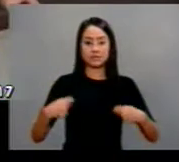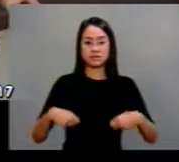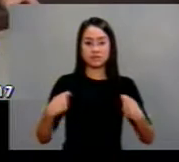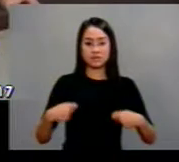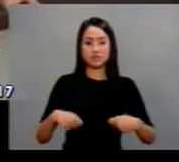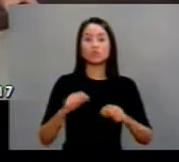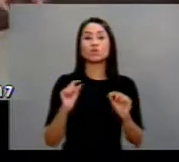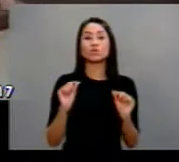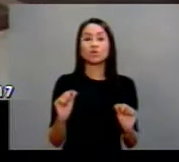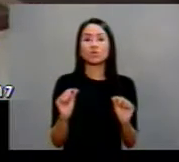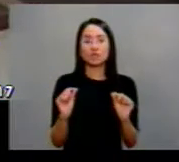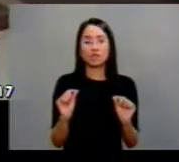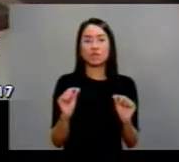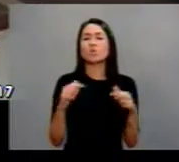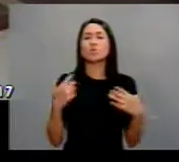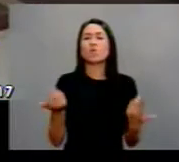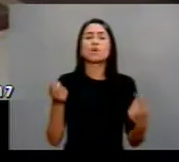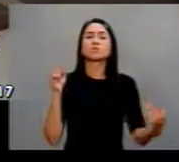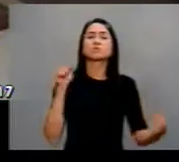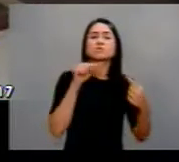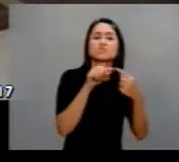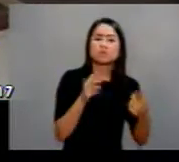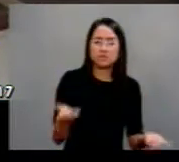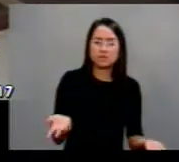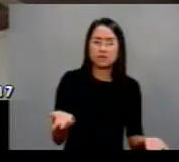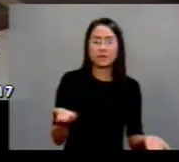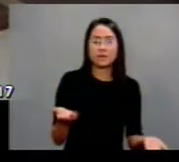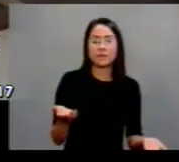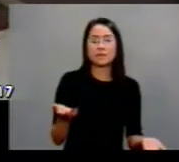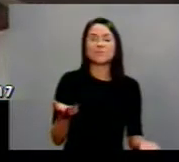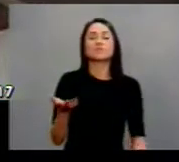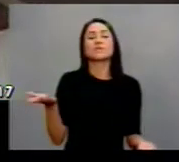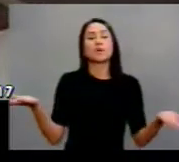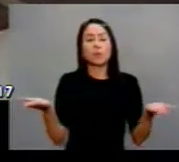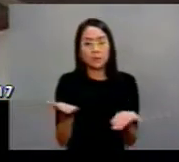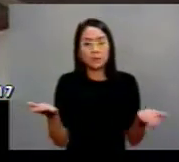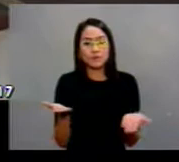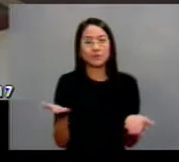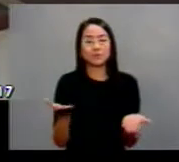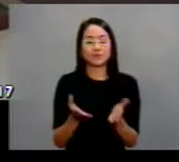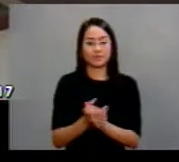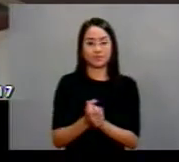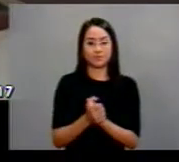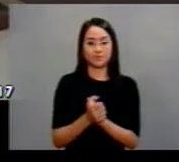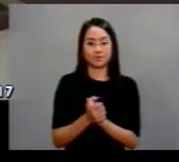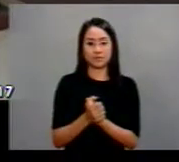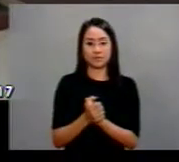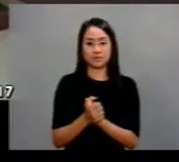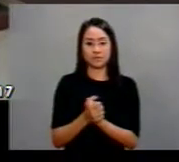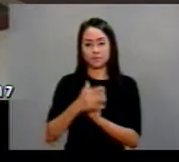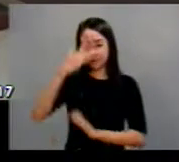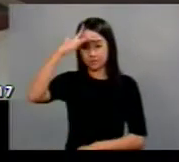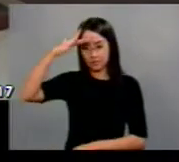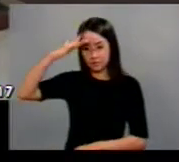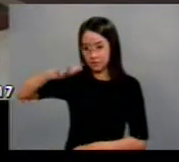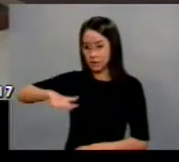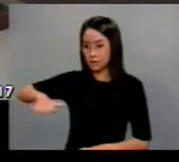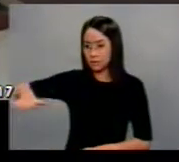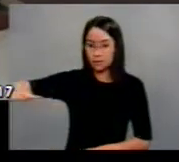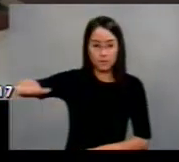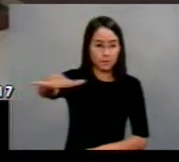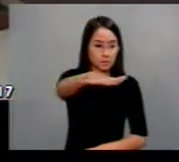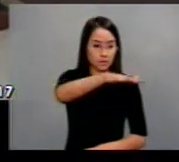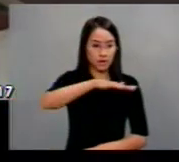A nossa tarefa, aqueles que militamos hoje no campo popular, no campo